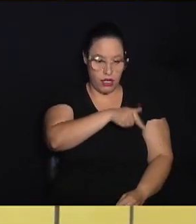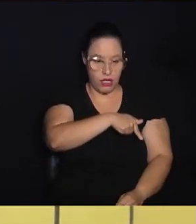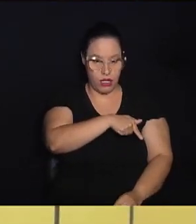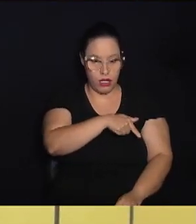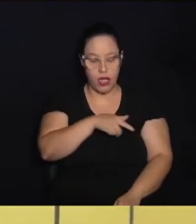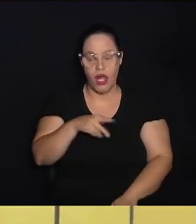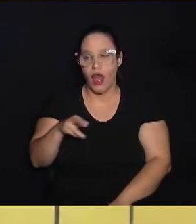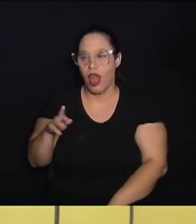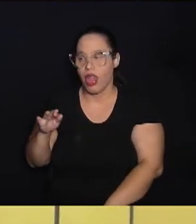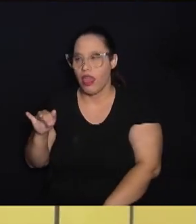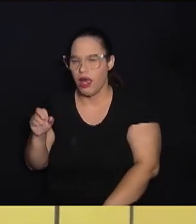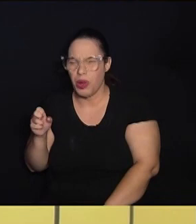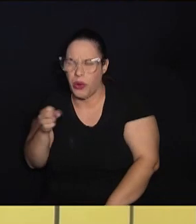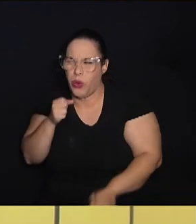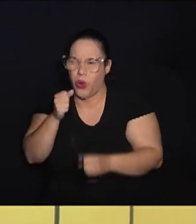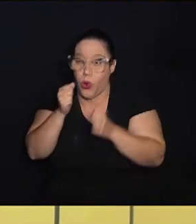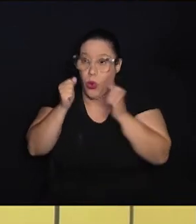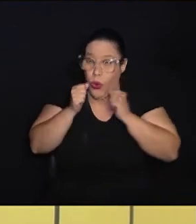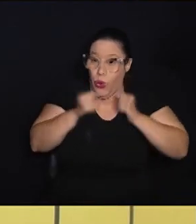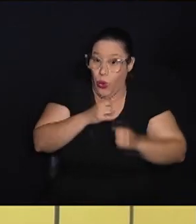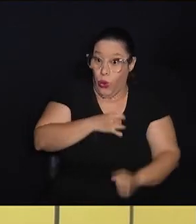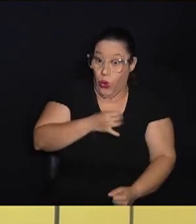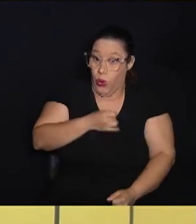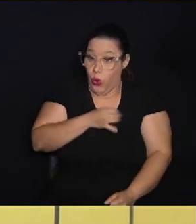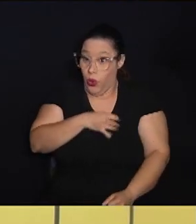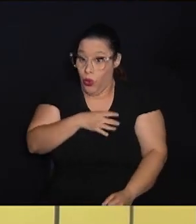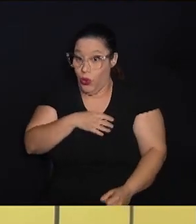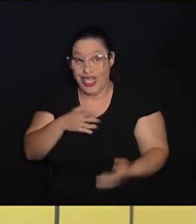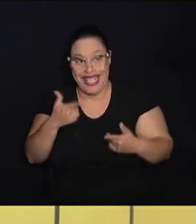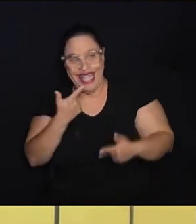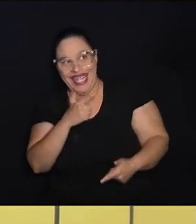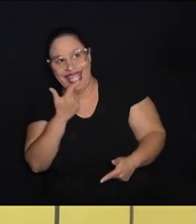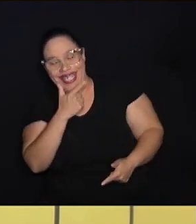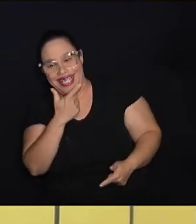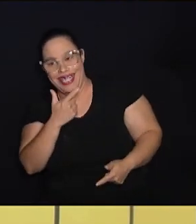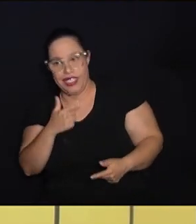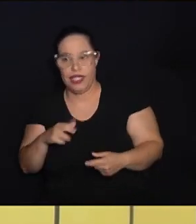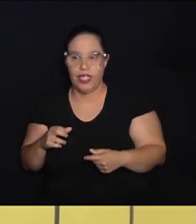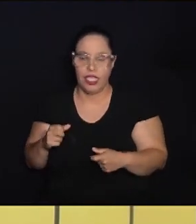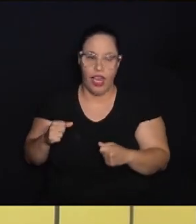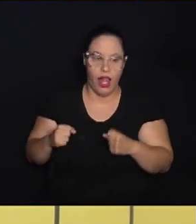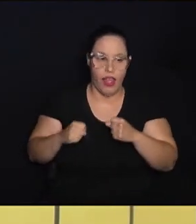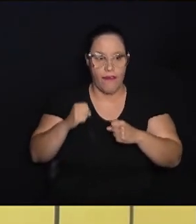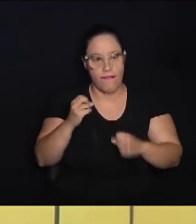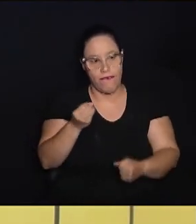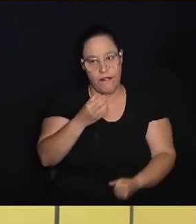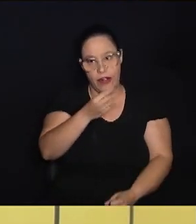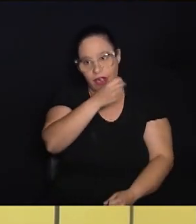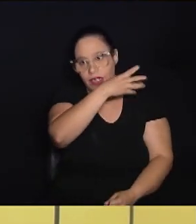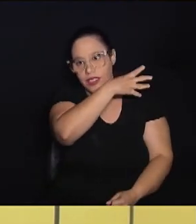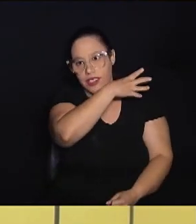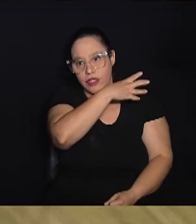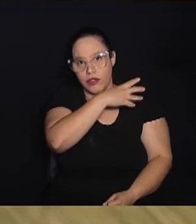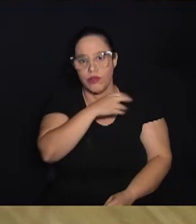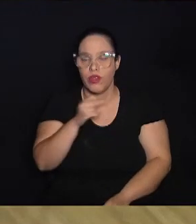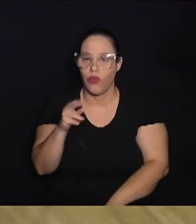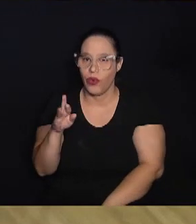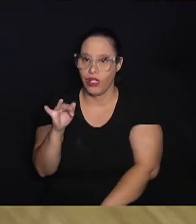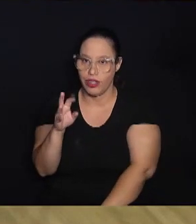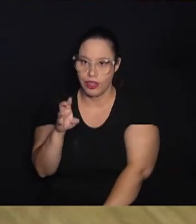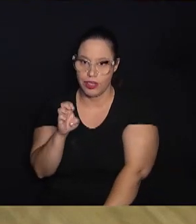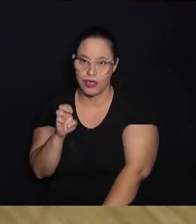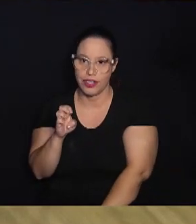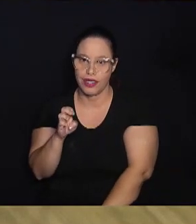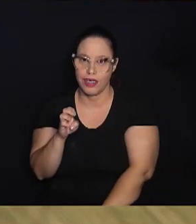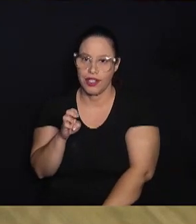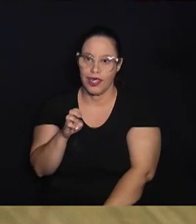humor Aventura eh aqui no Brasil e até eu vou dar um gancho que eu sei que o Alexandre gosta de falar disso quer dizer gosta a gente